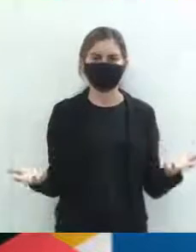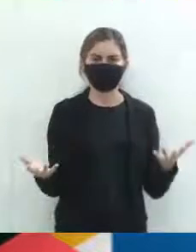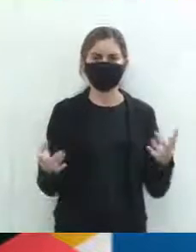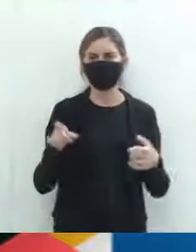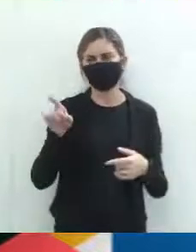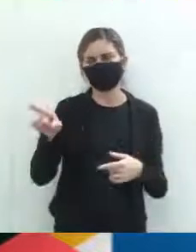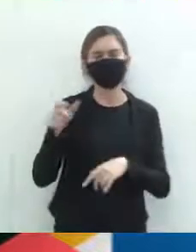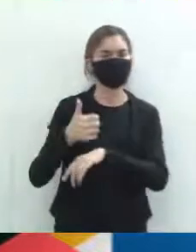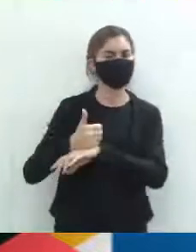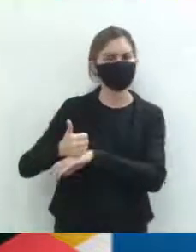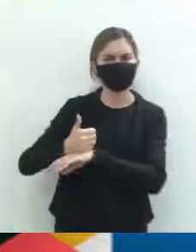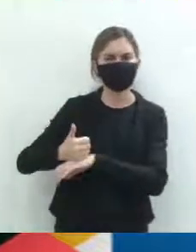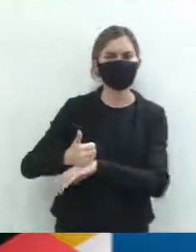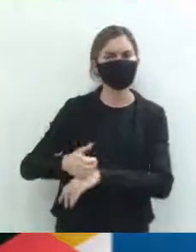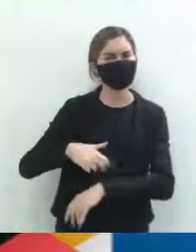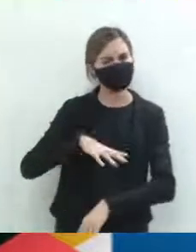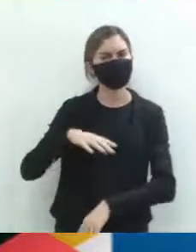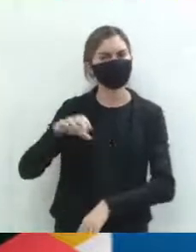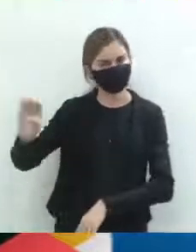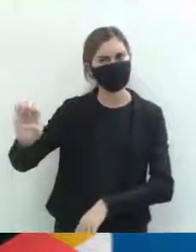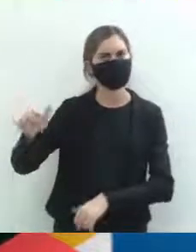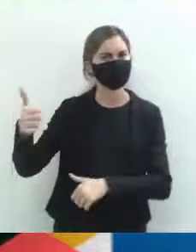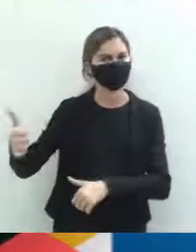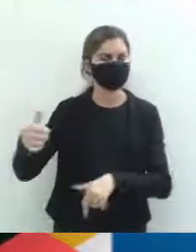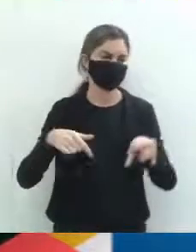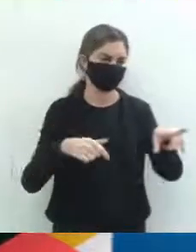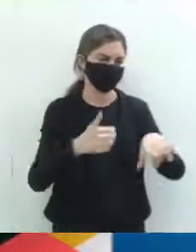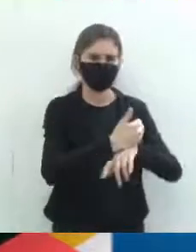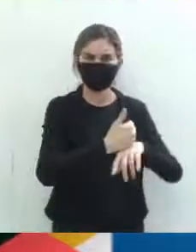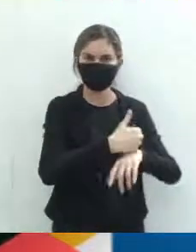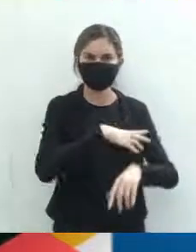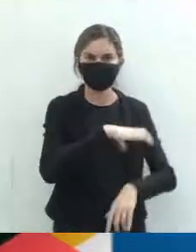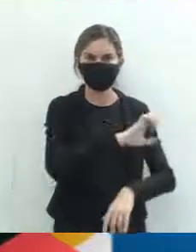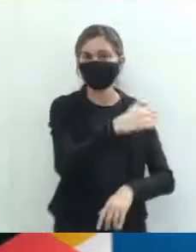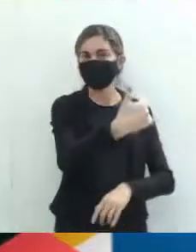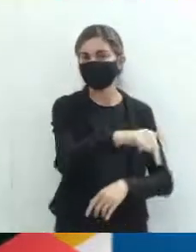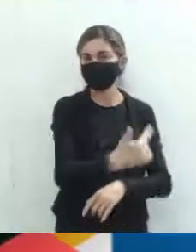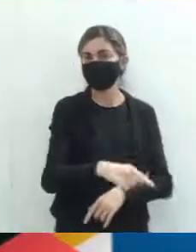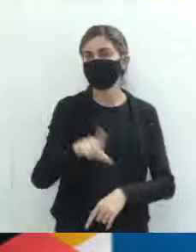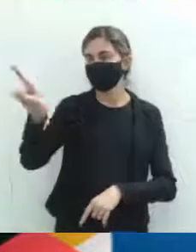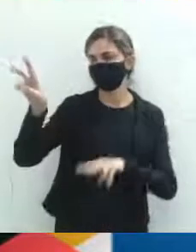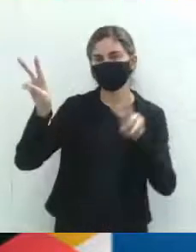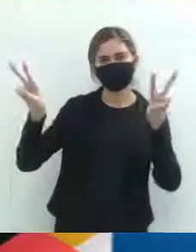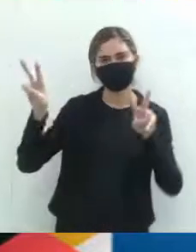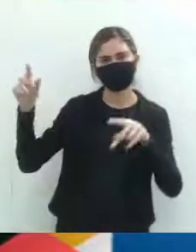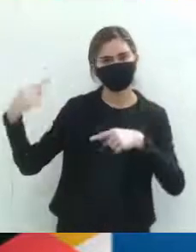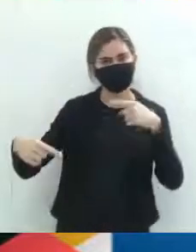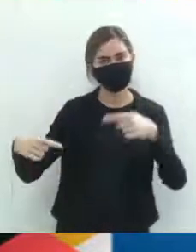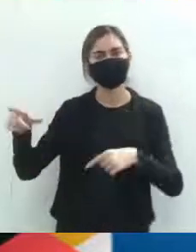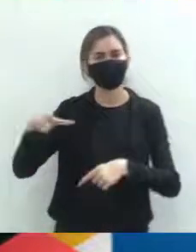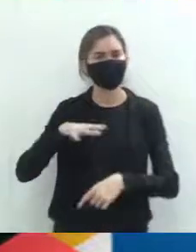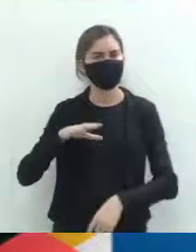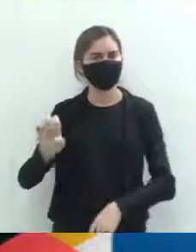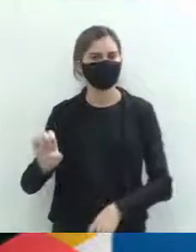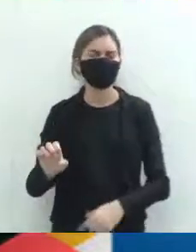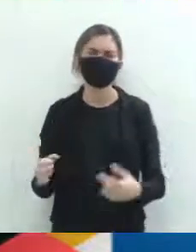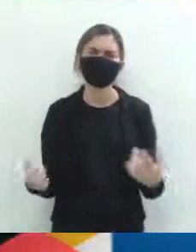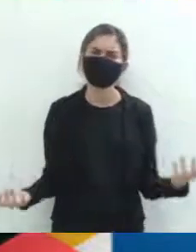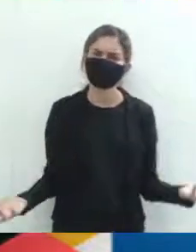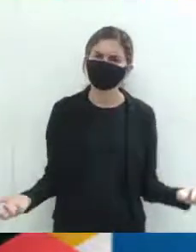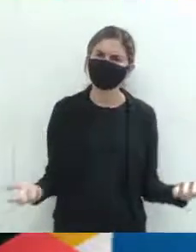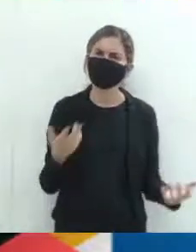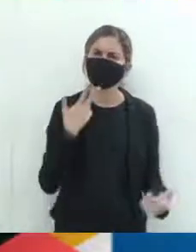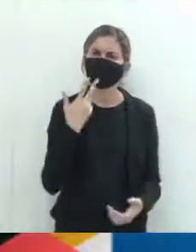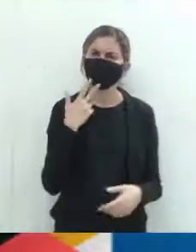Aquele profissional age de uma maneira ética, aquele outro profissional não. O político é ético. Olha, falar